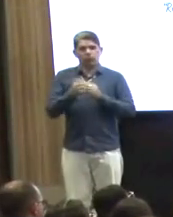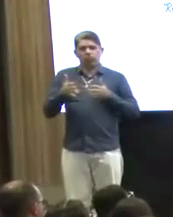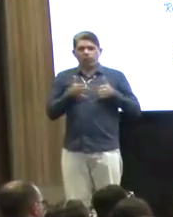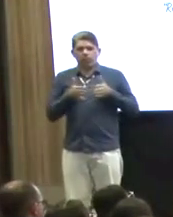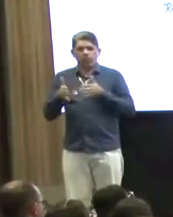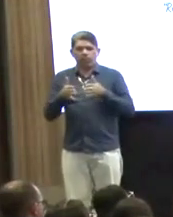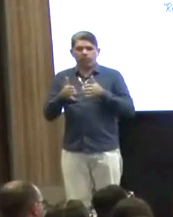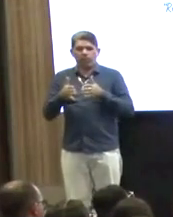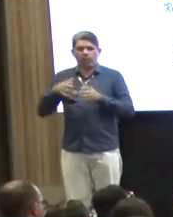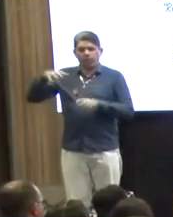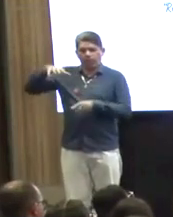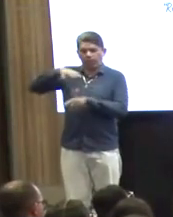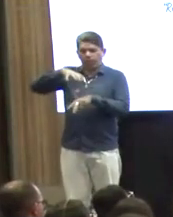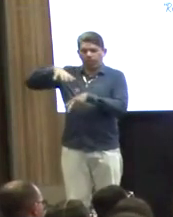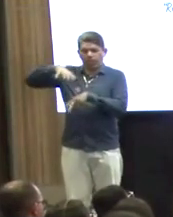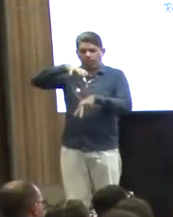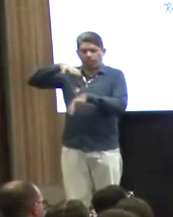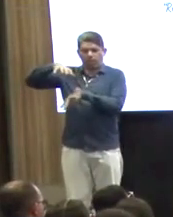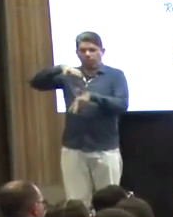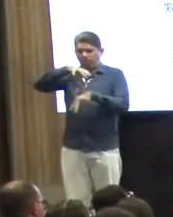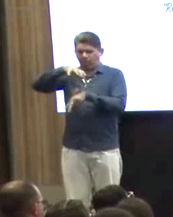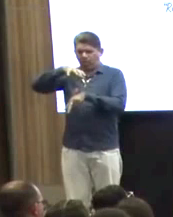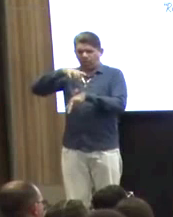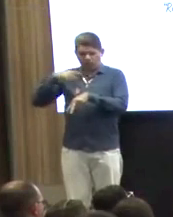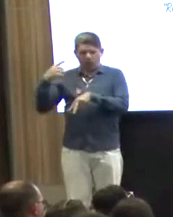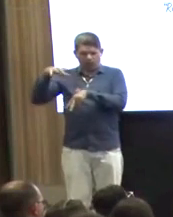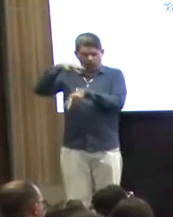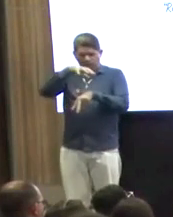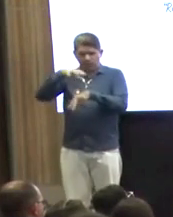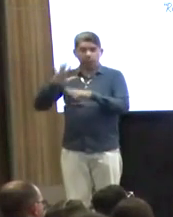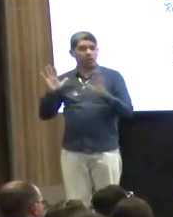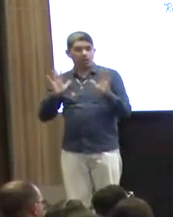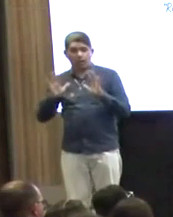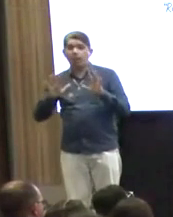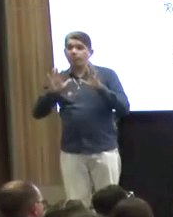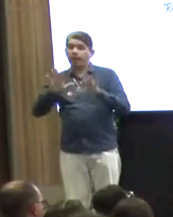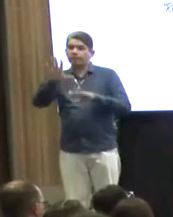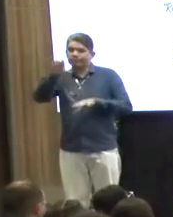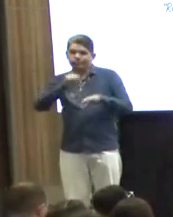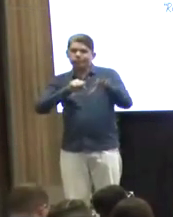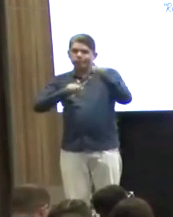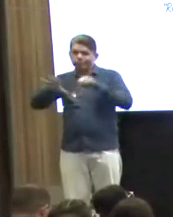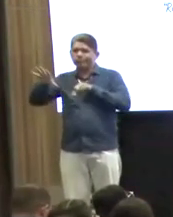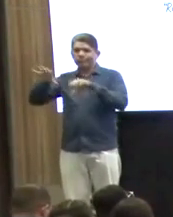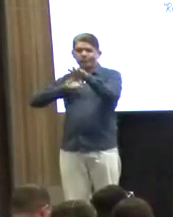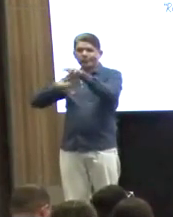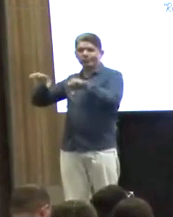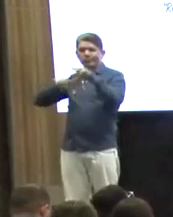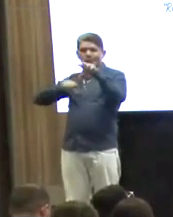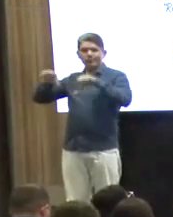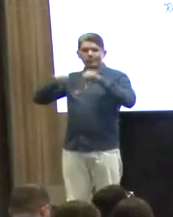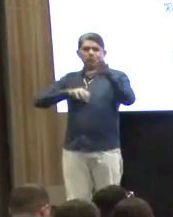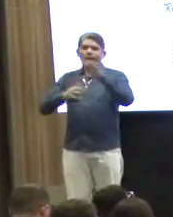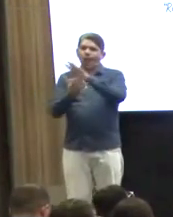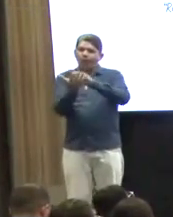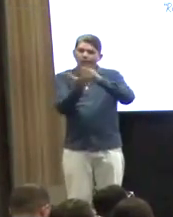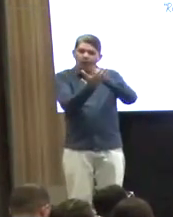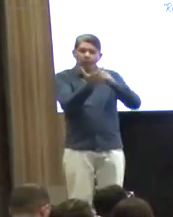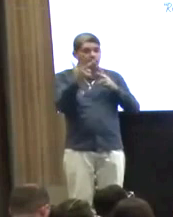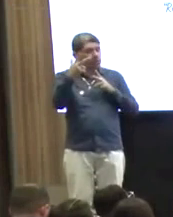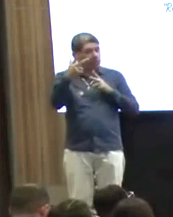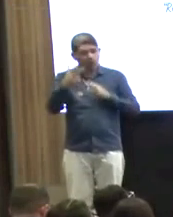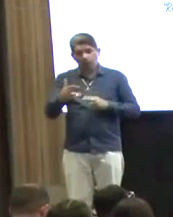marionetes. Tá? Mas a gente faz isso. A gente reproduz o mundo. Se a gente não para pensar e refletir sobre esse